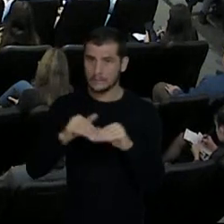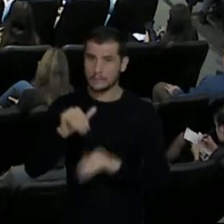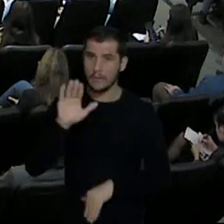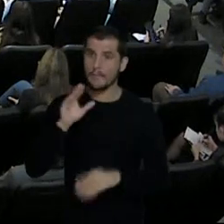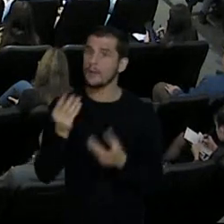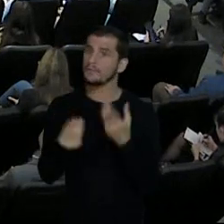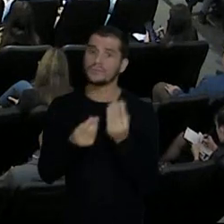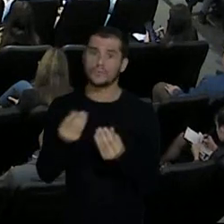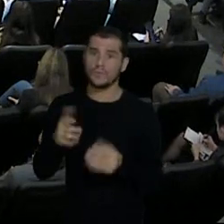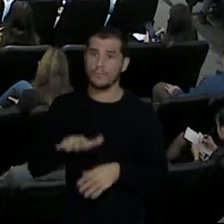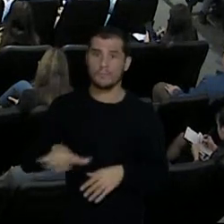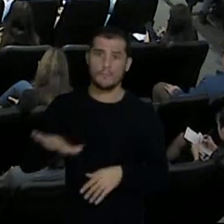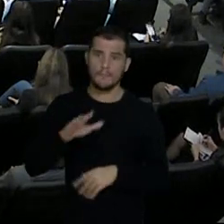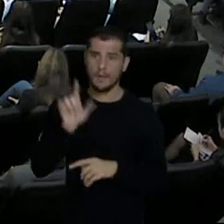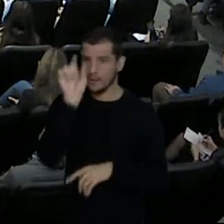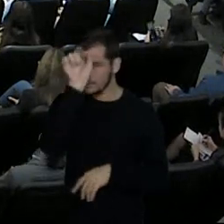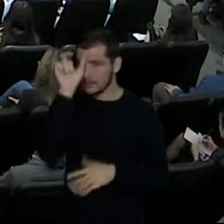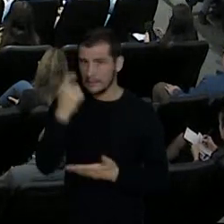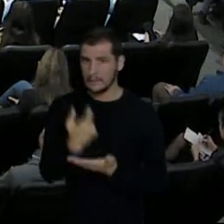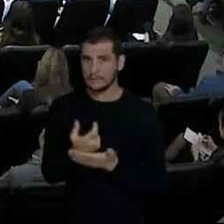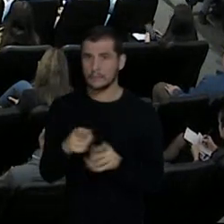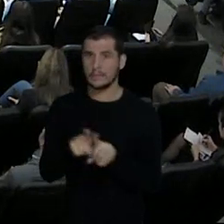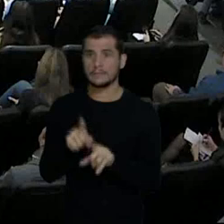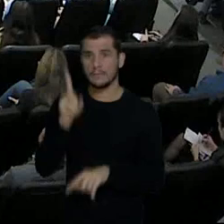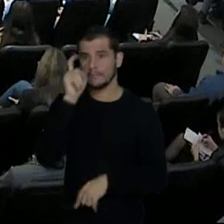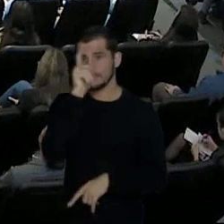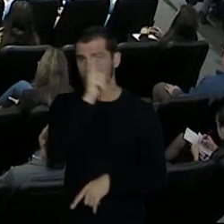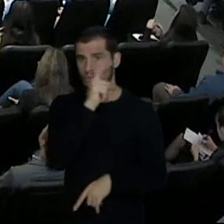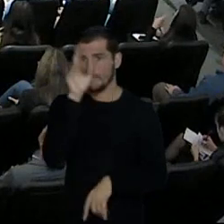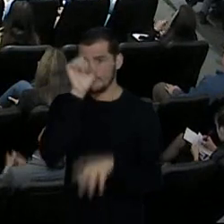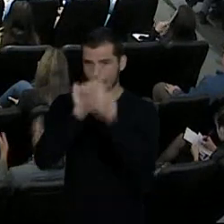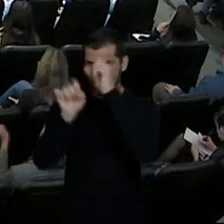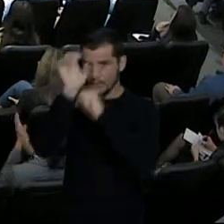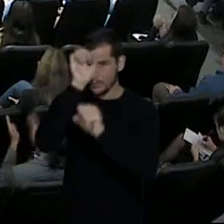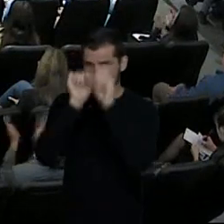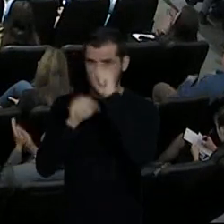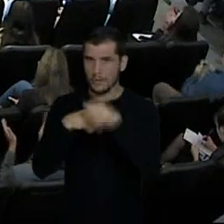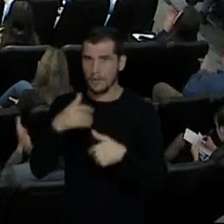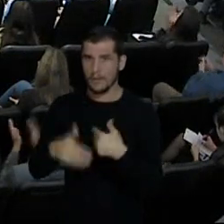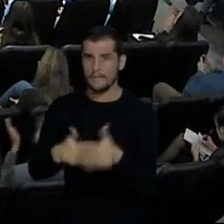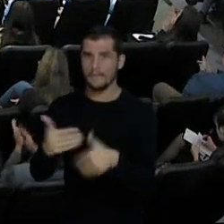dislexo e com dificuldade de aprendizagem